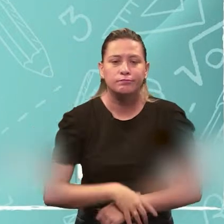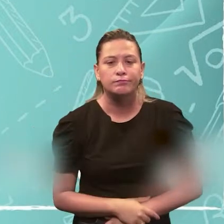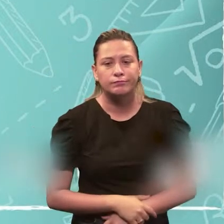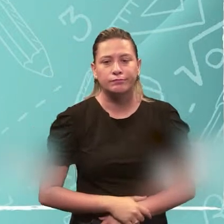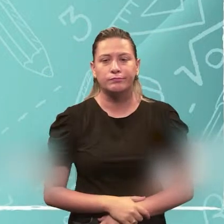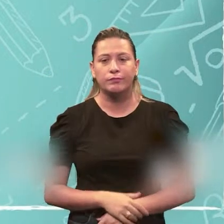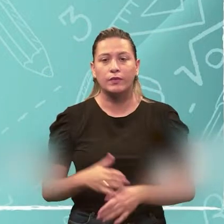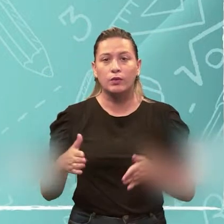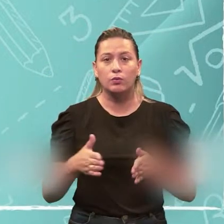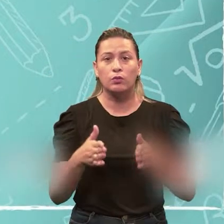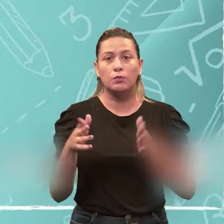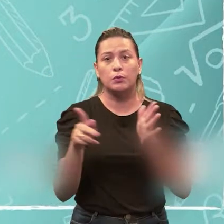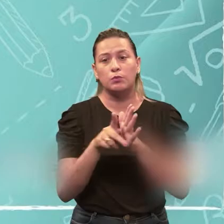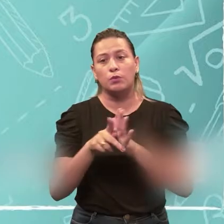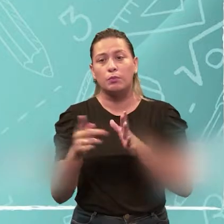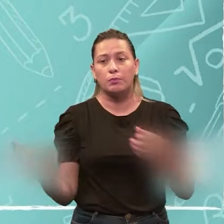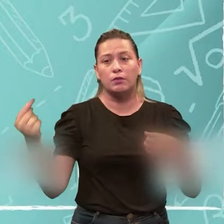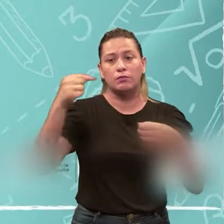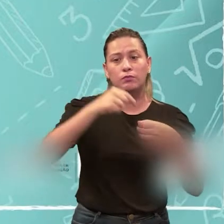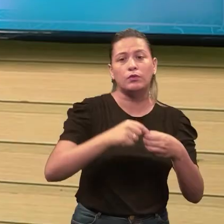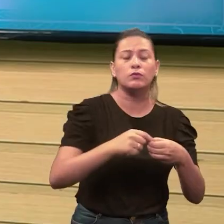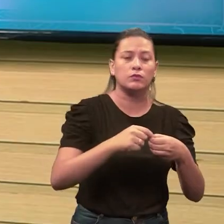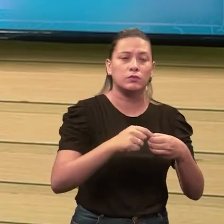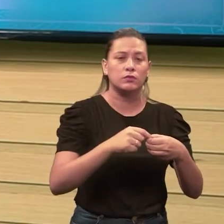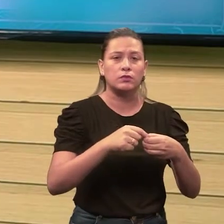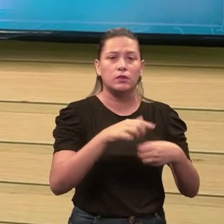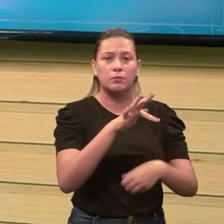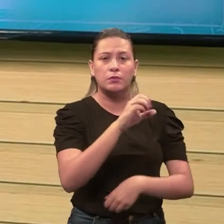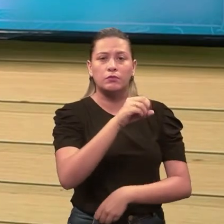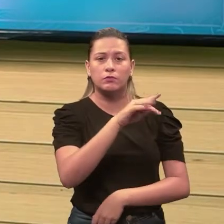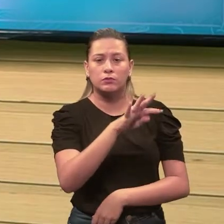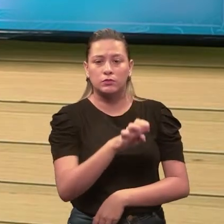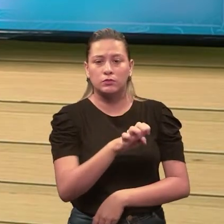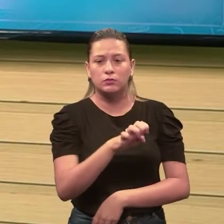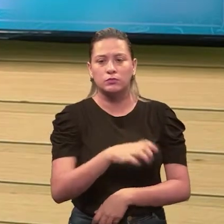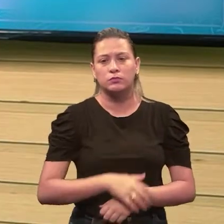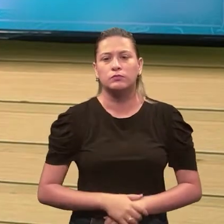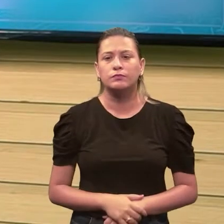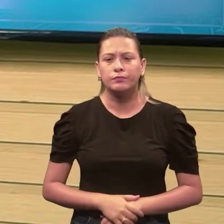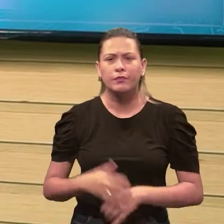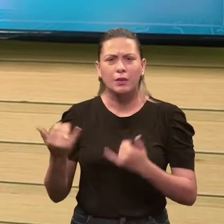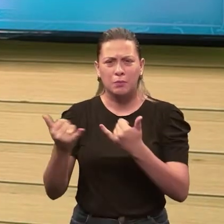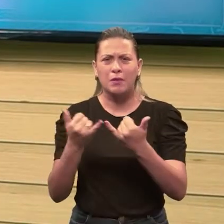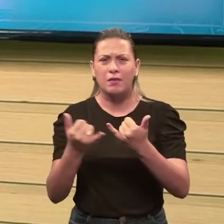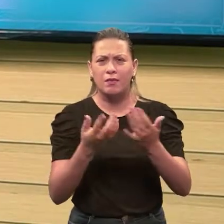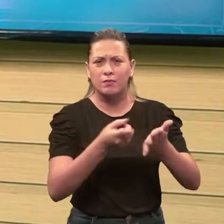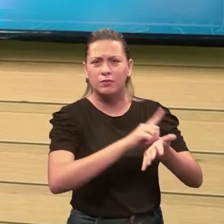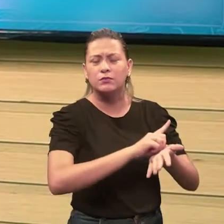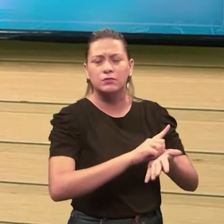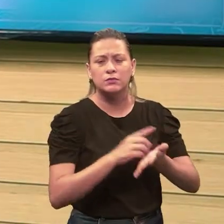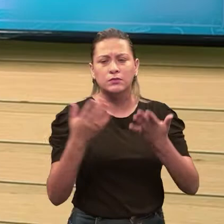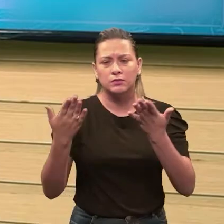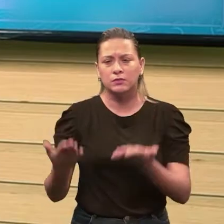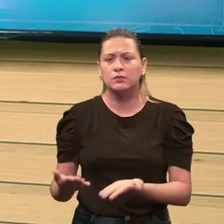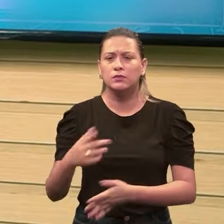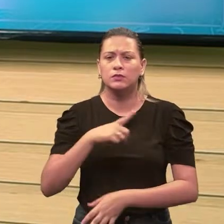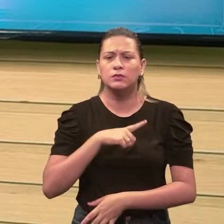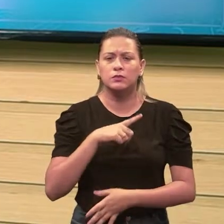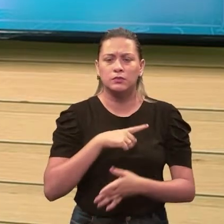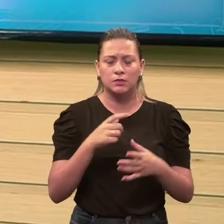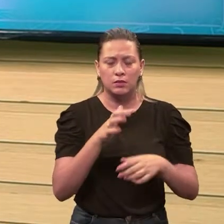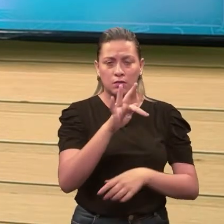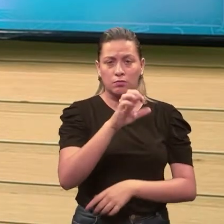né? E um caminho de retorno para a fonte. Então aqui é aquele mesmo esqueminha do slide anterior. Eu tenho uma